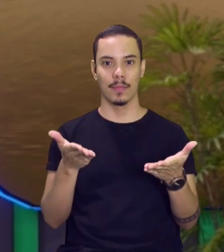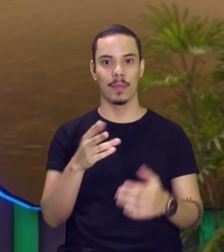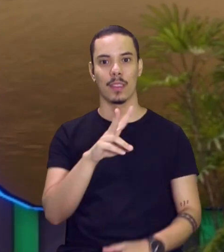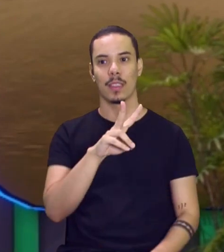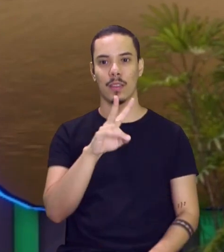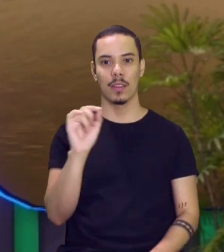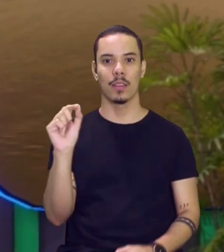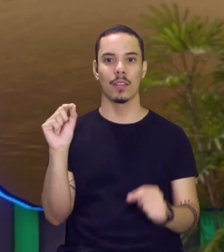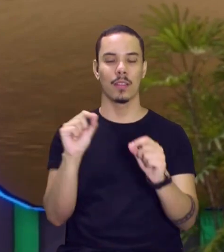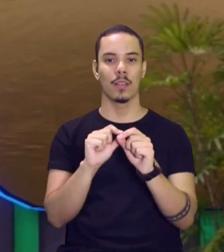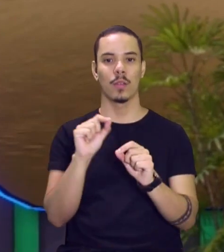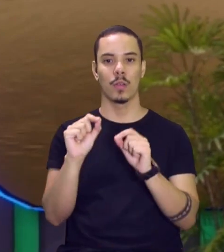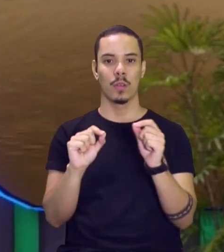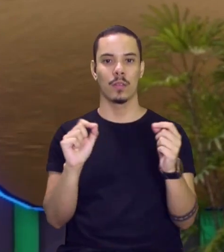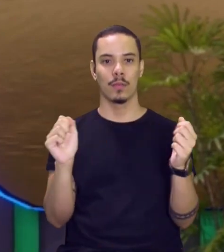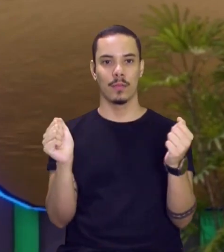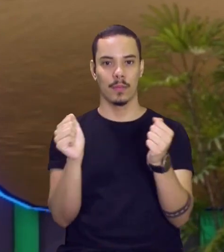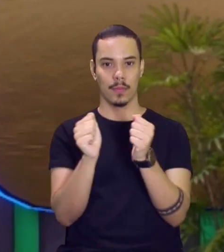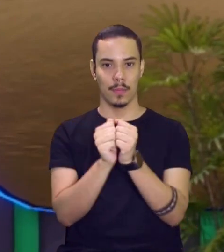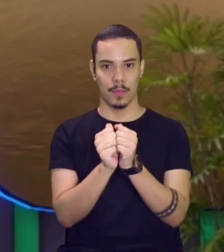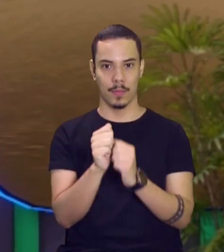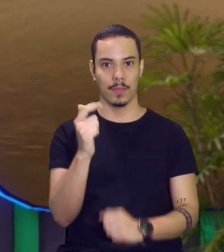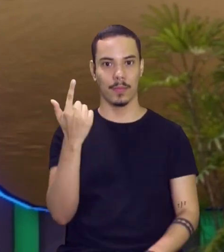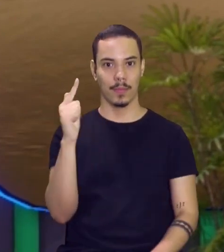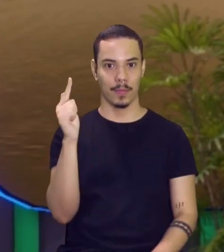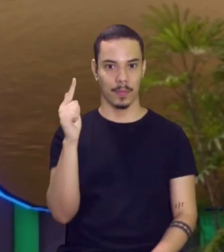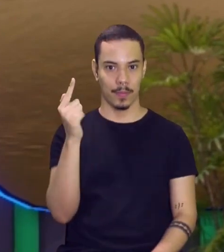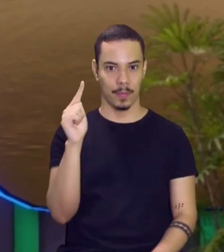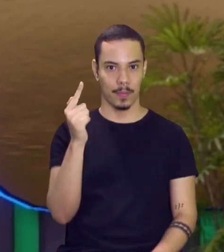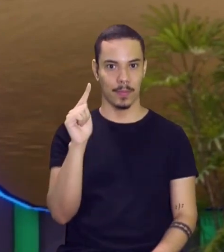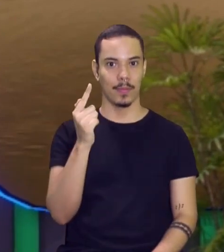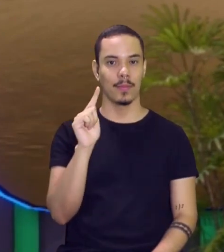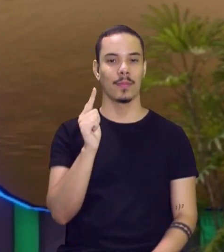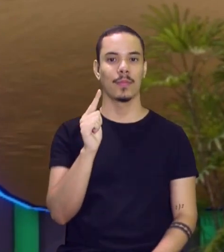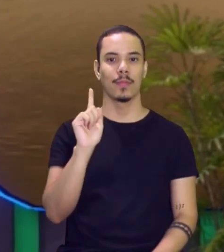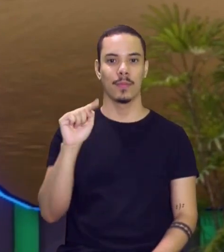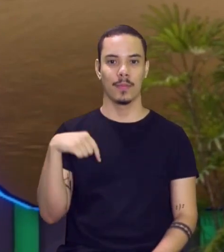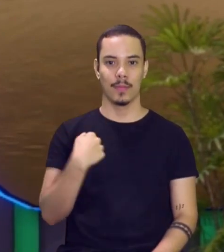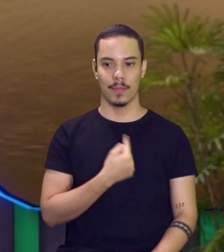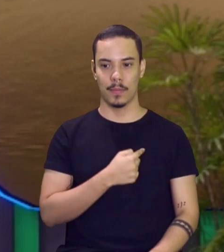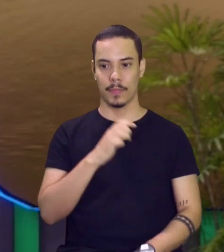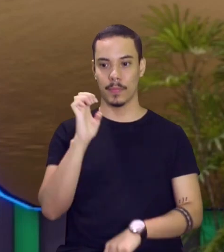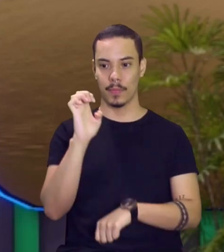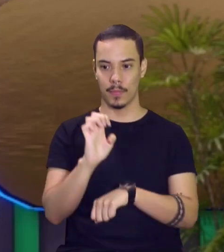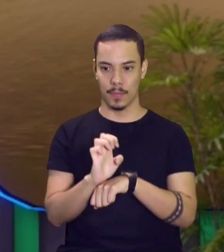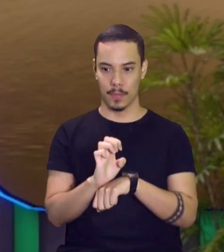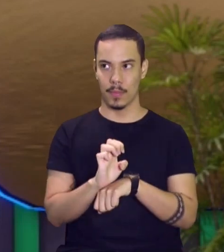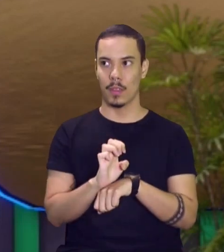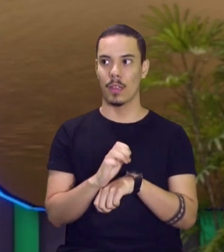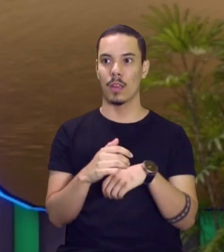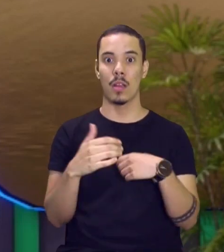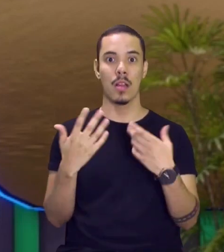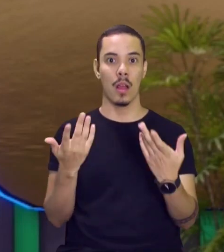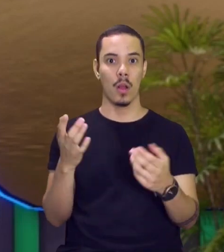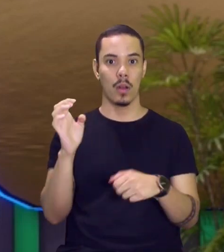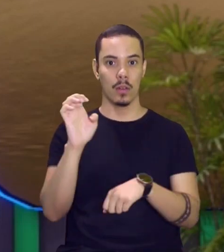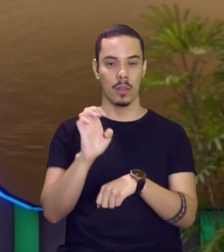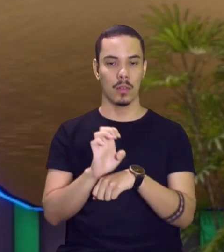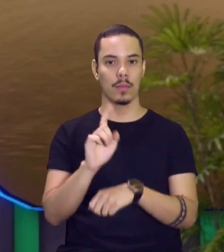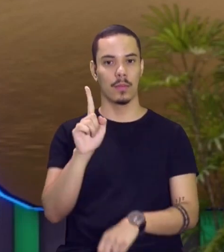aquela viagem na geografia do nosso estado. E o nosso estado